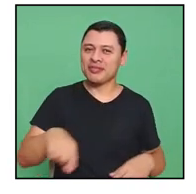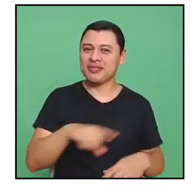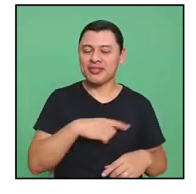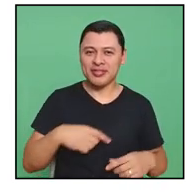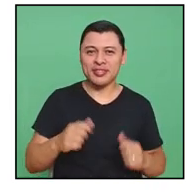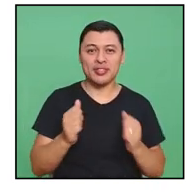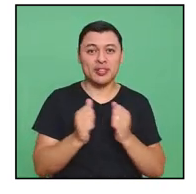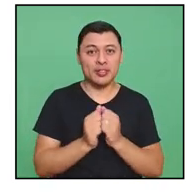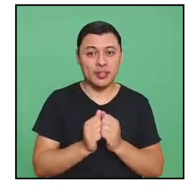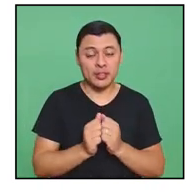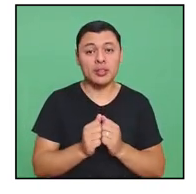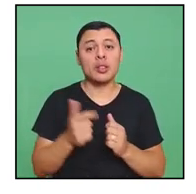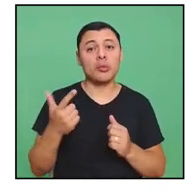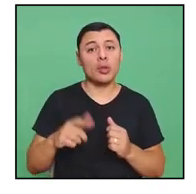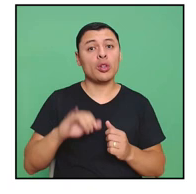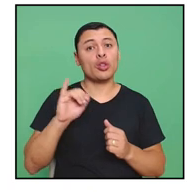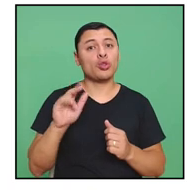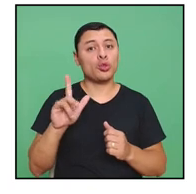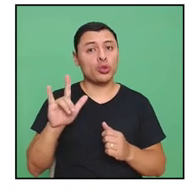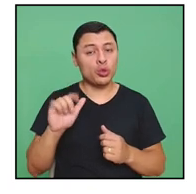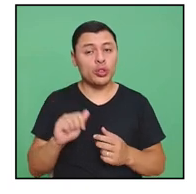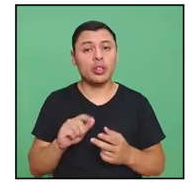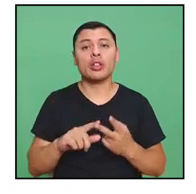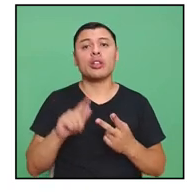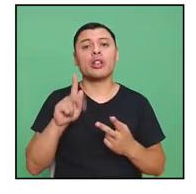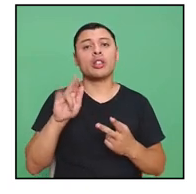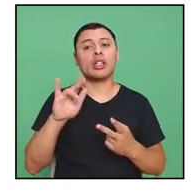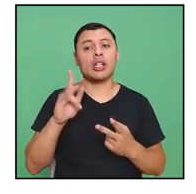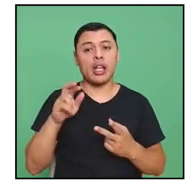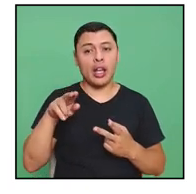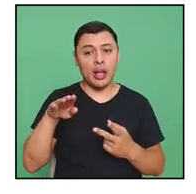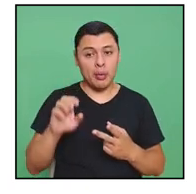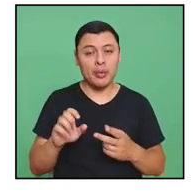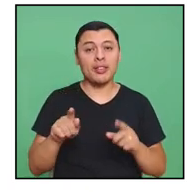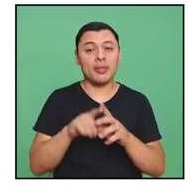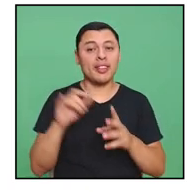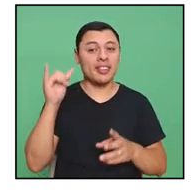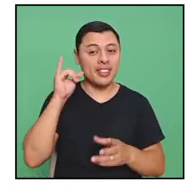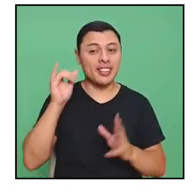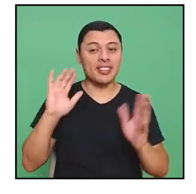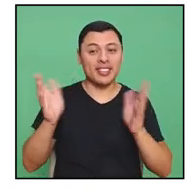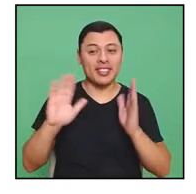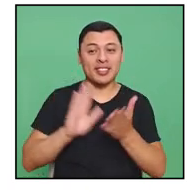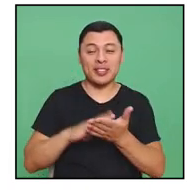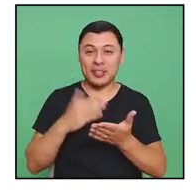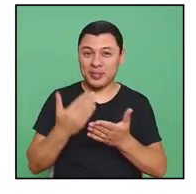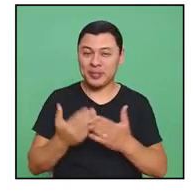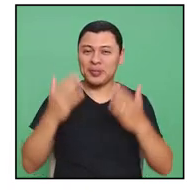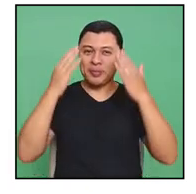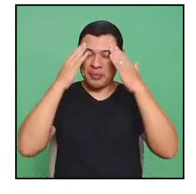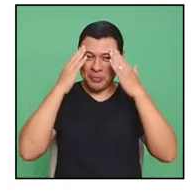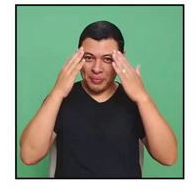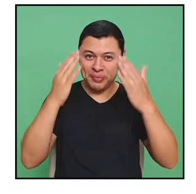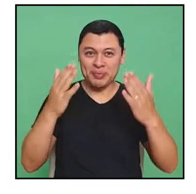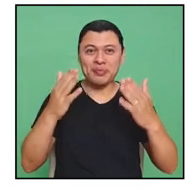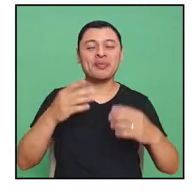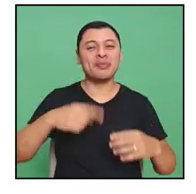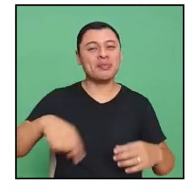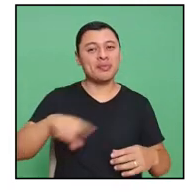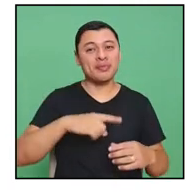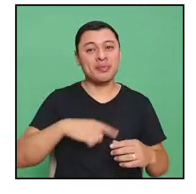a Júlia e ao Guilherme do Mestazes e ao Cleiton, que está fazendo a tradução em Libras também aqui com a